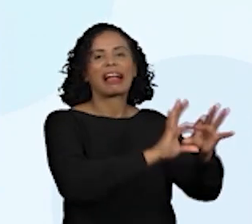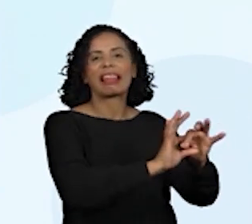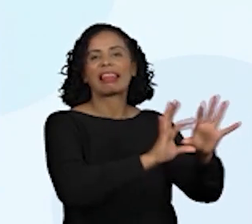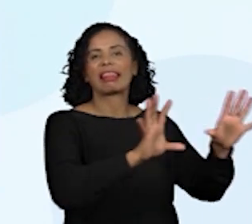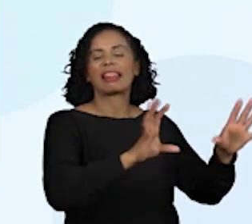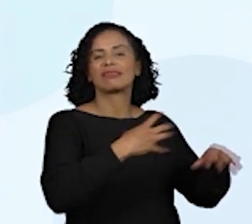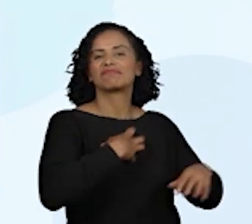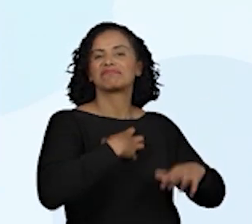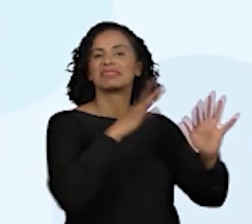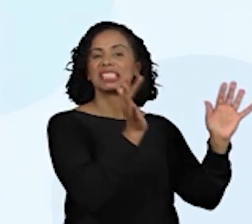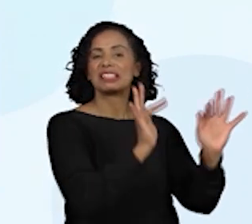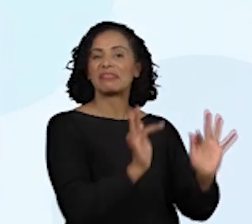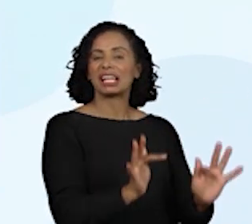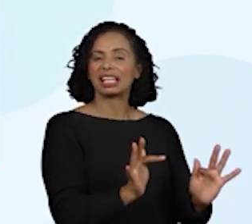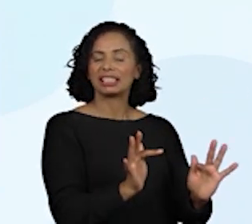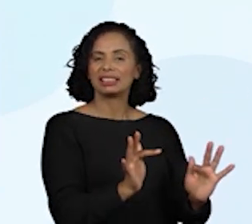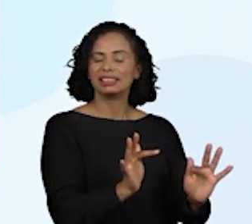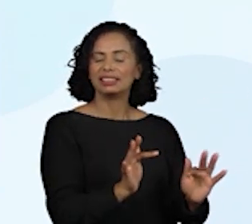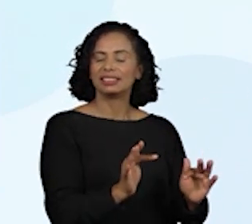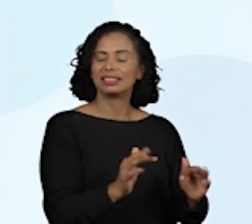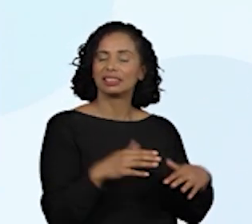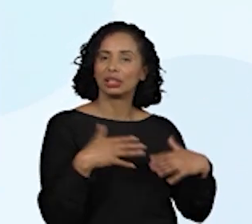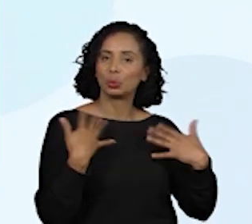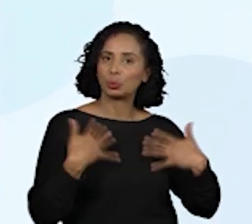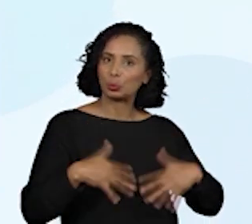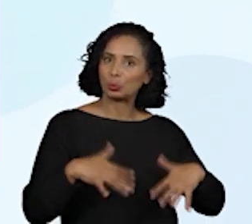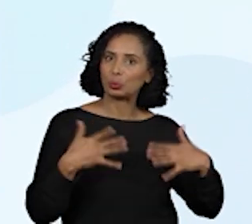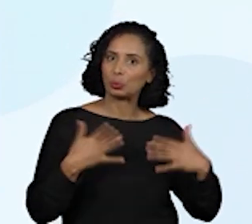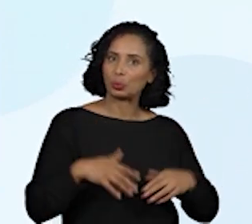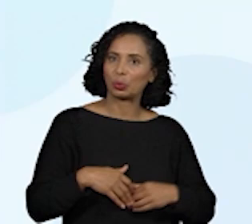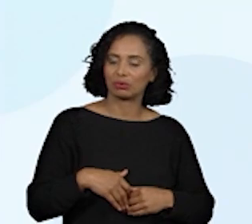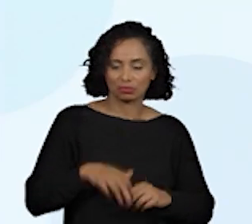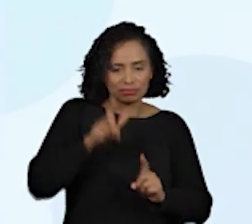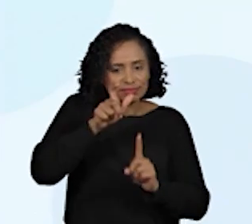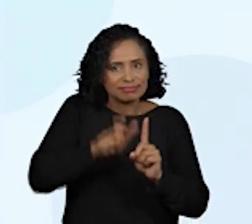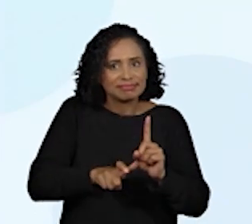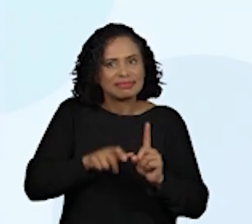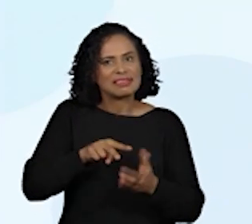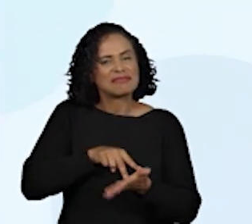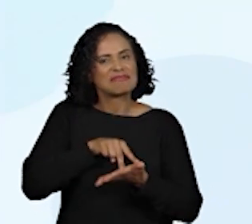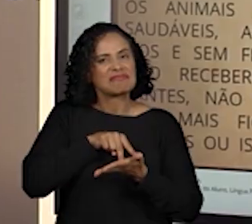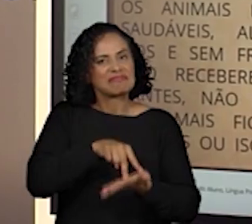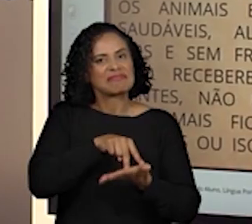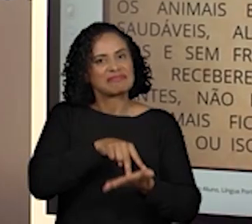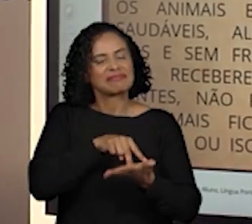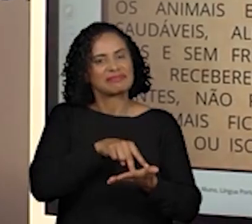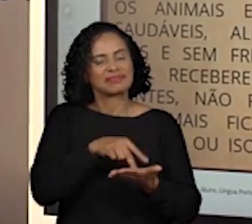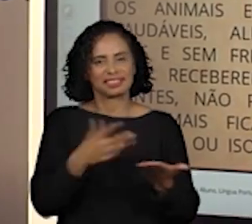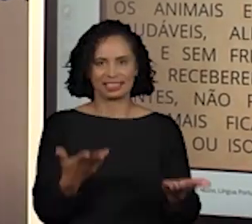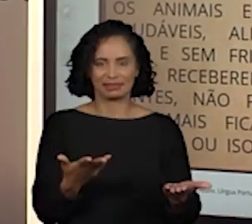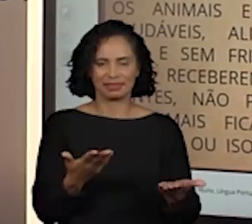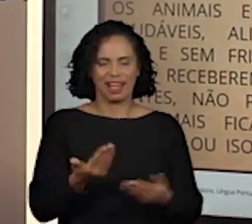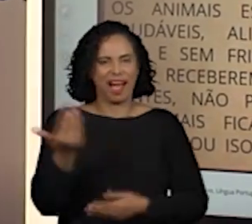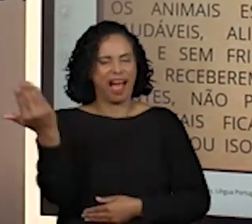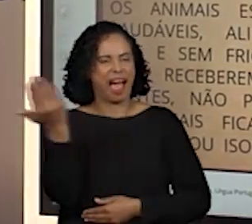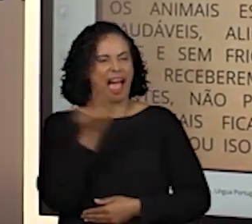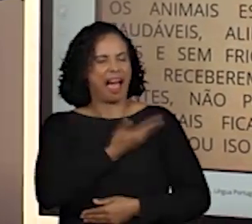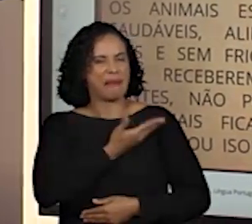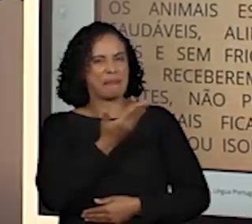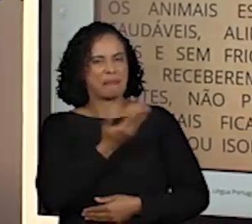felizes. Que cena inusitada! O seu Petrúquio, o grande amigo do seu Aguinaldo,